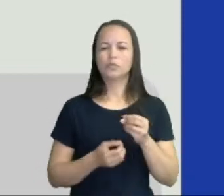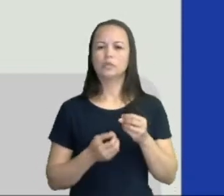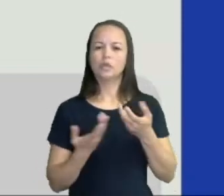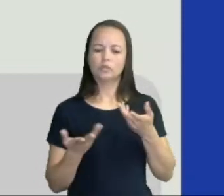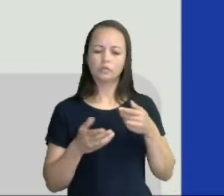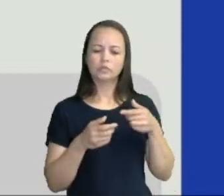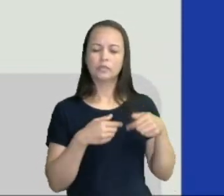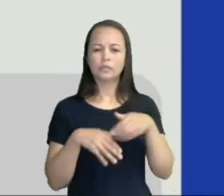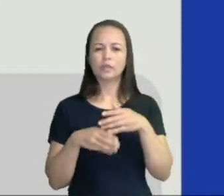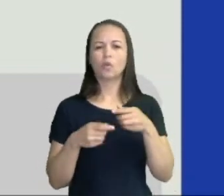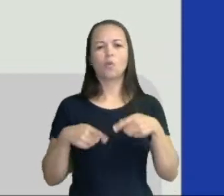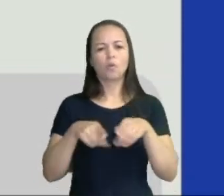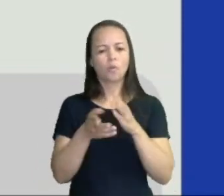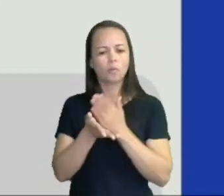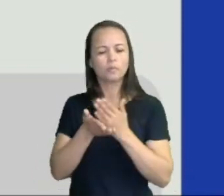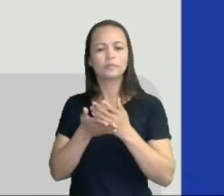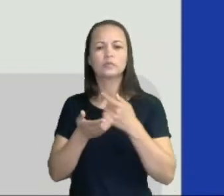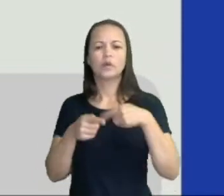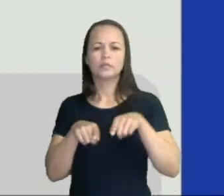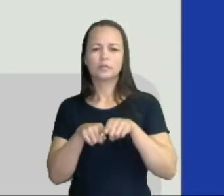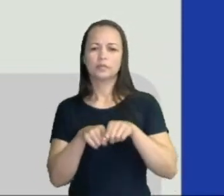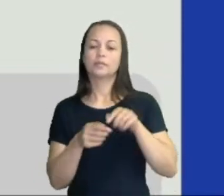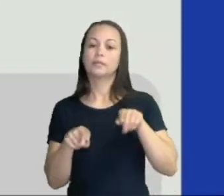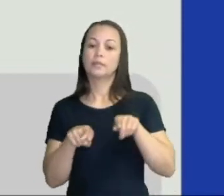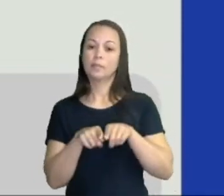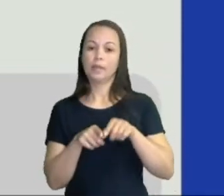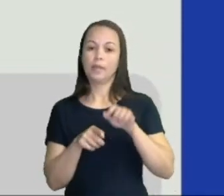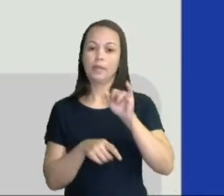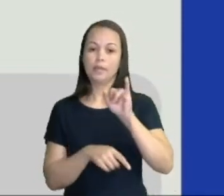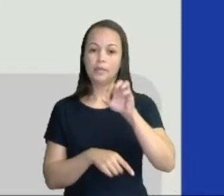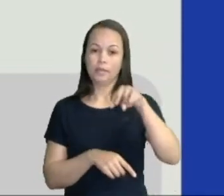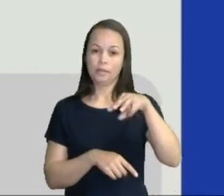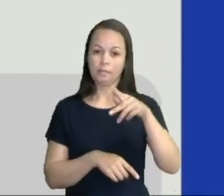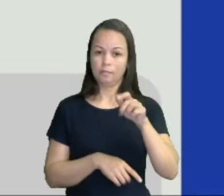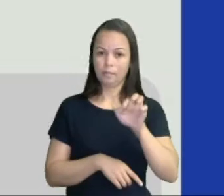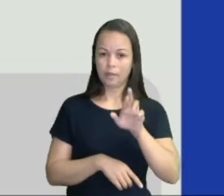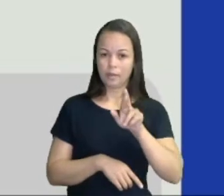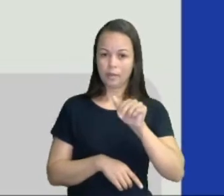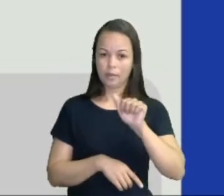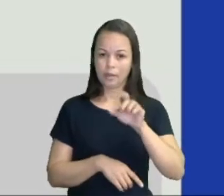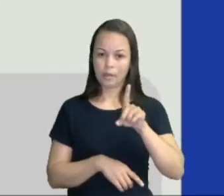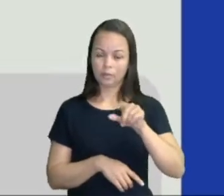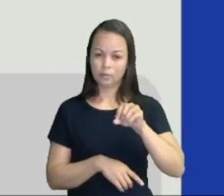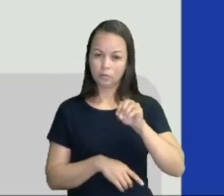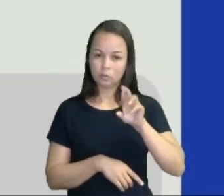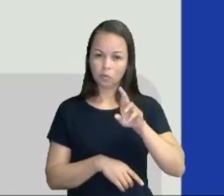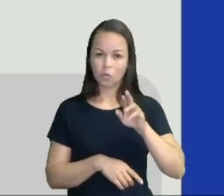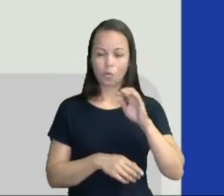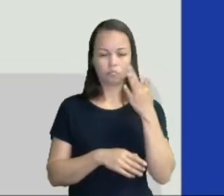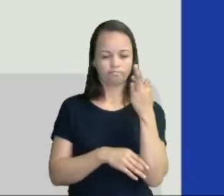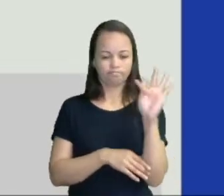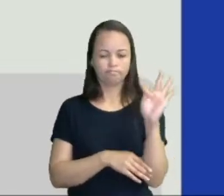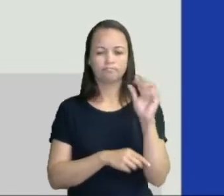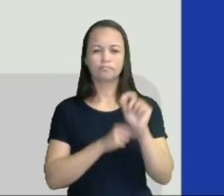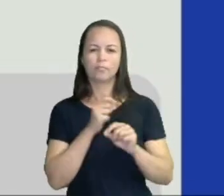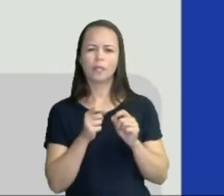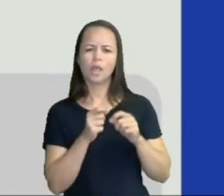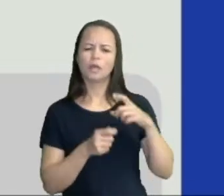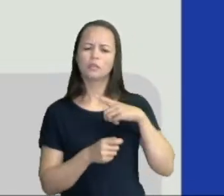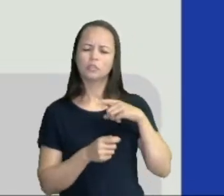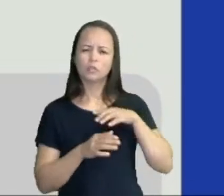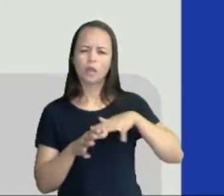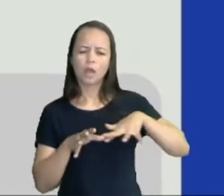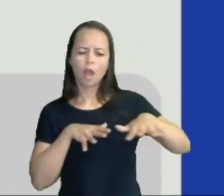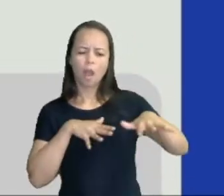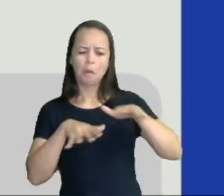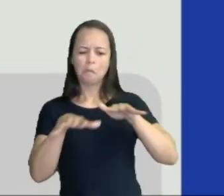ser imperador da França. Agora, tudo isso, gente, tem a ver com um